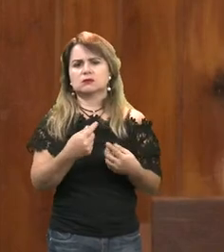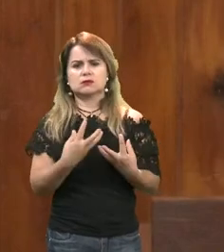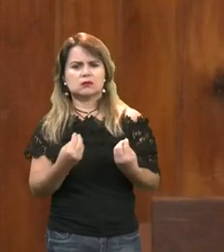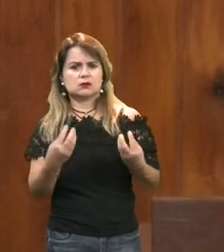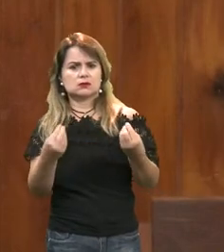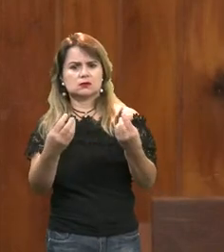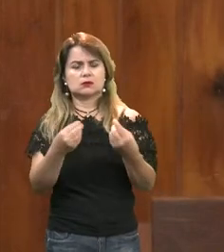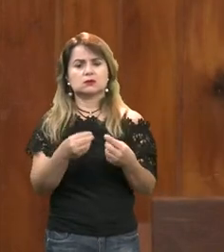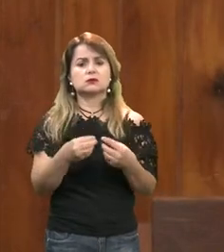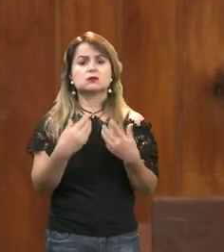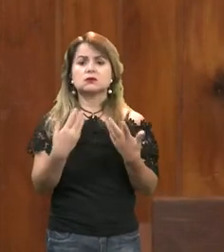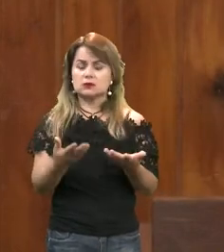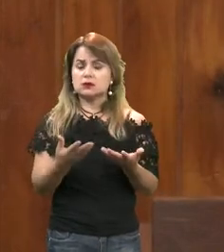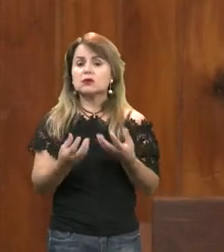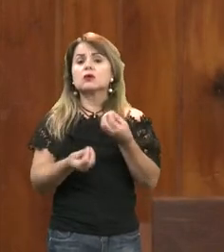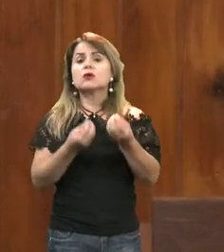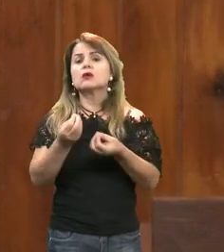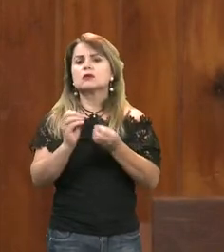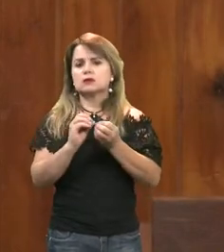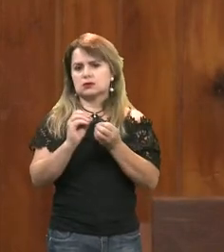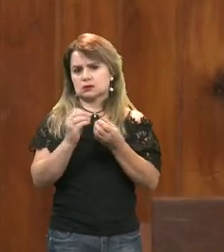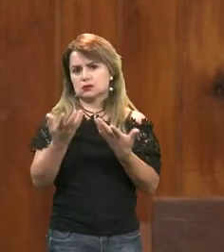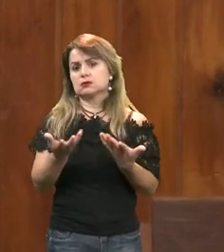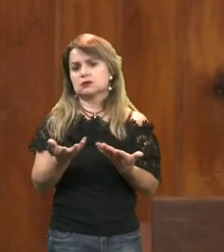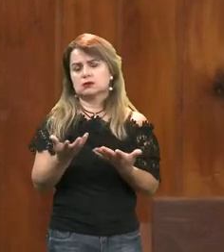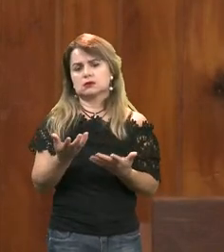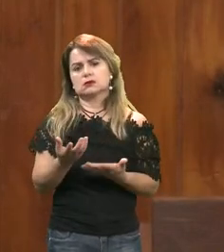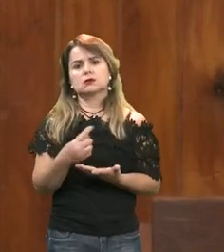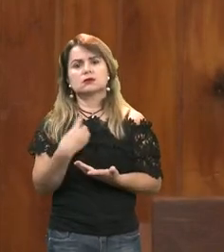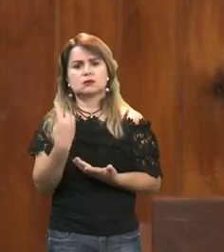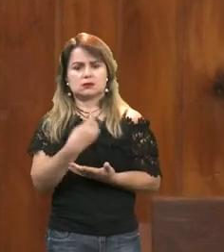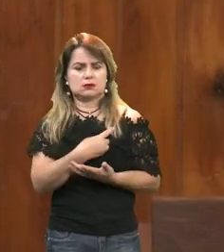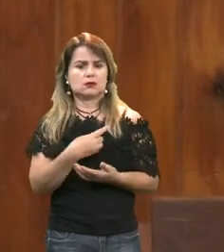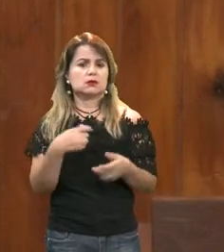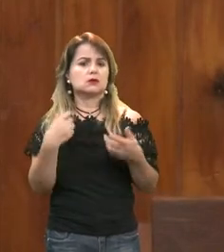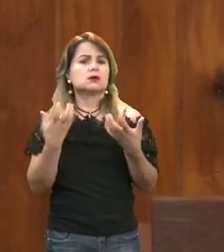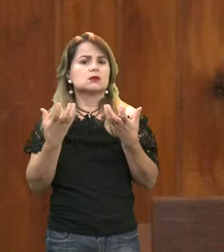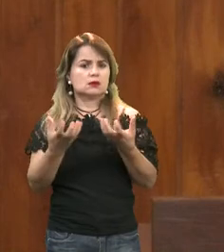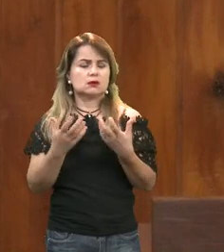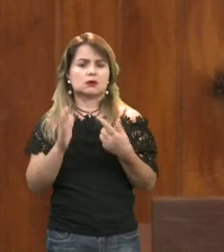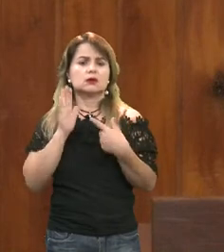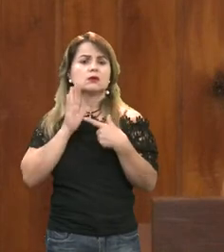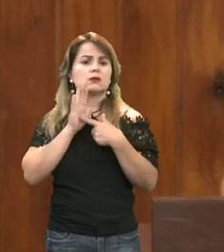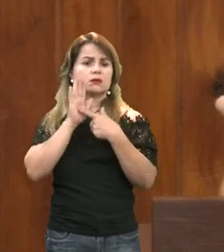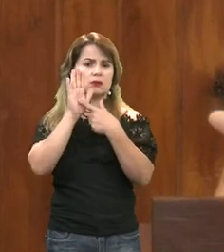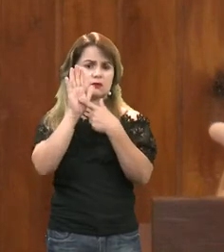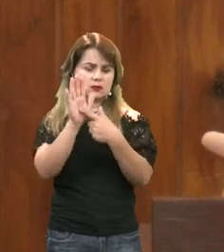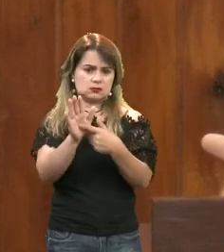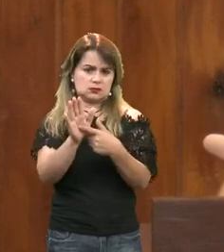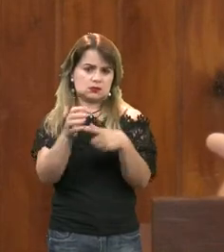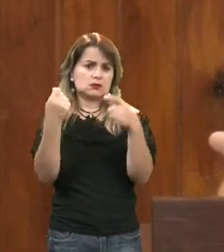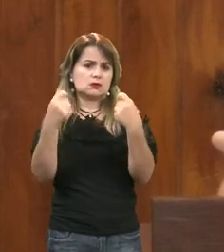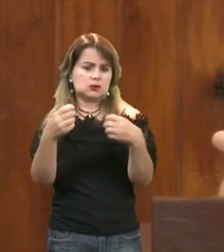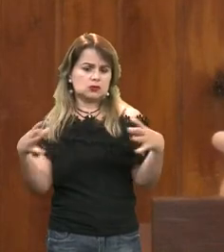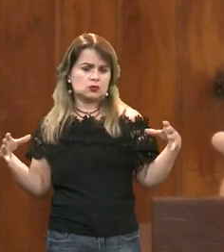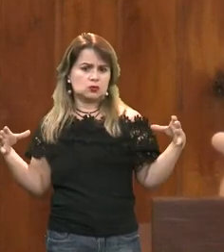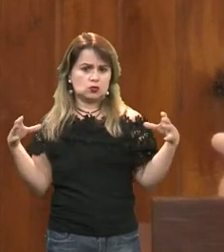E essa é a nossa finalidade, colocar isso em âmbito coletivo.